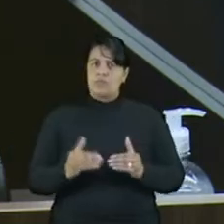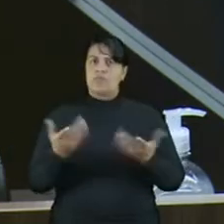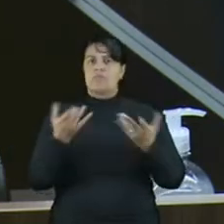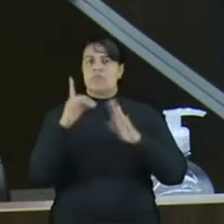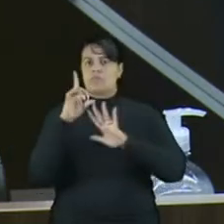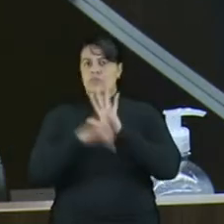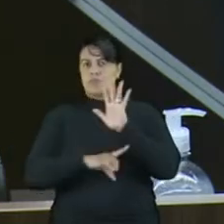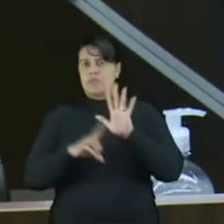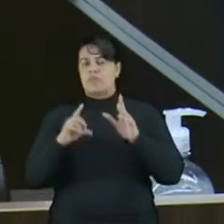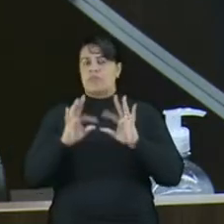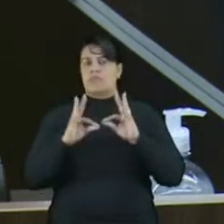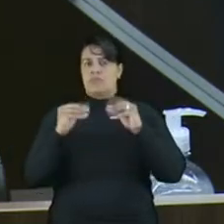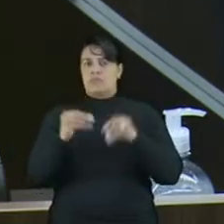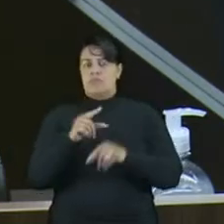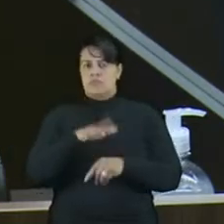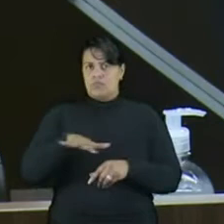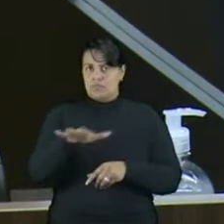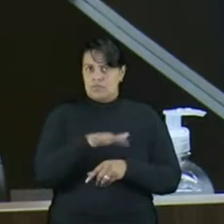direito do titular,